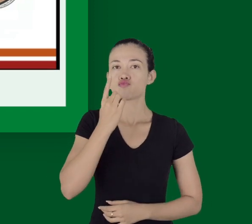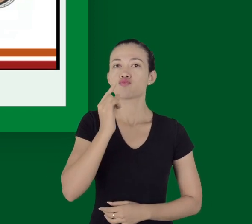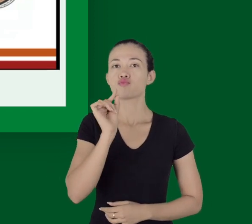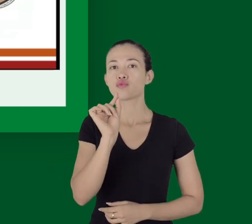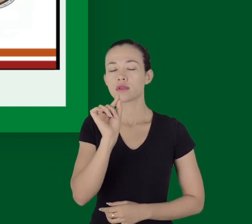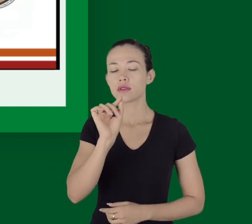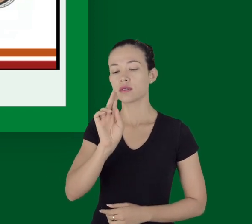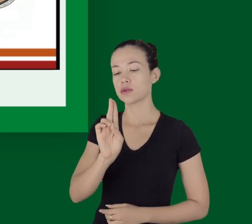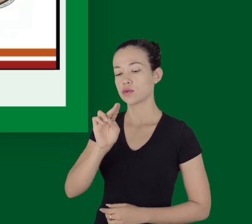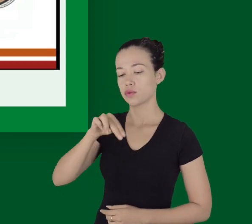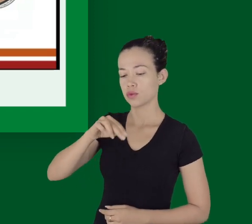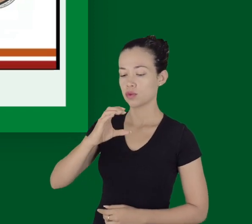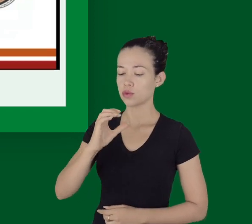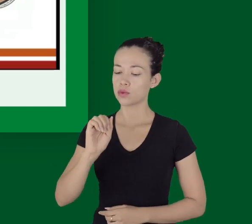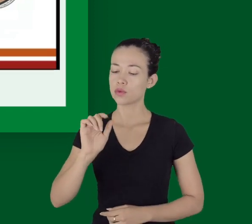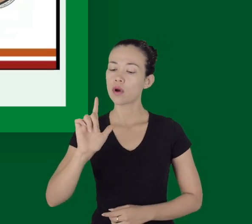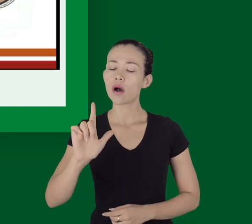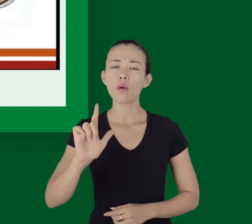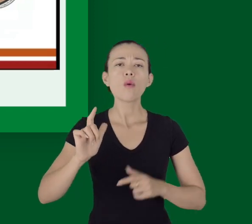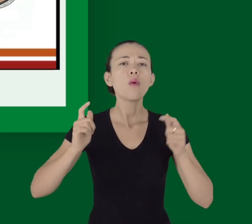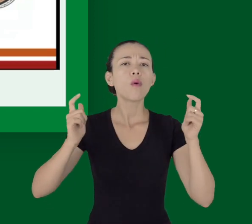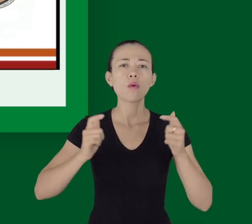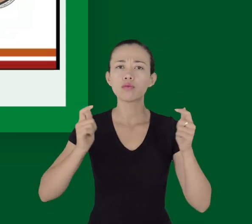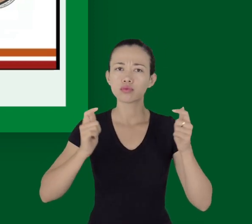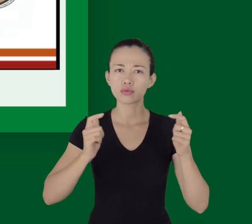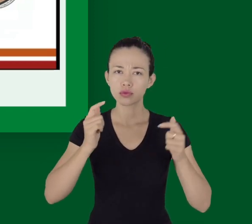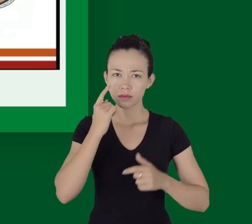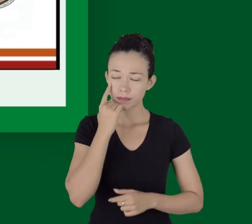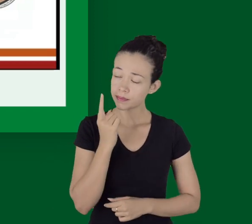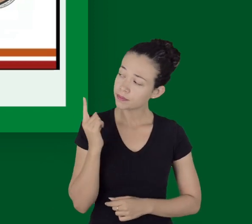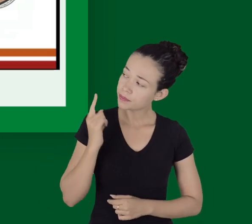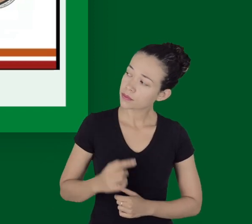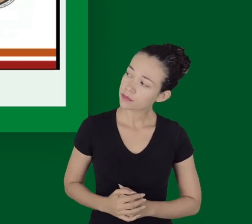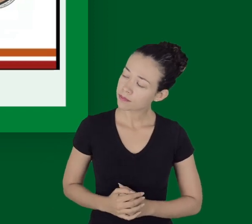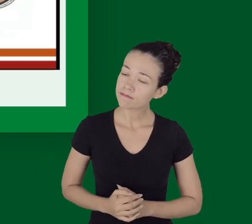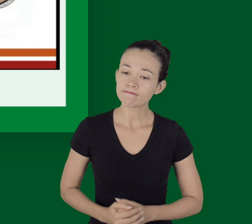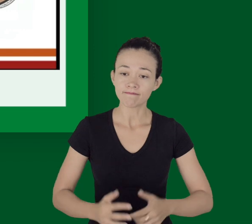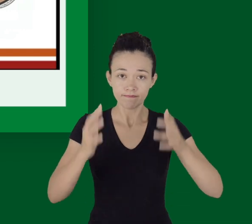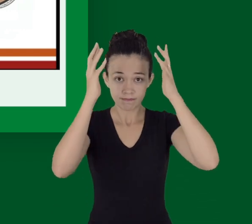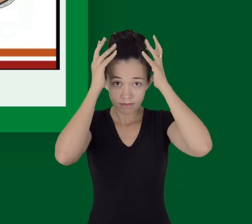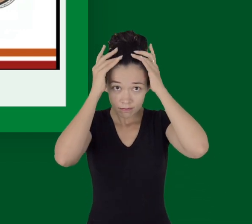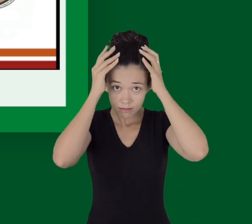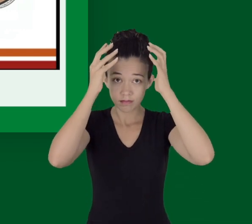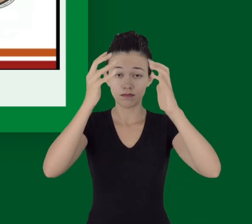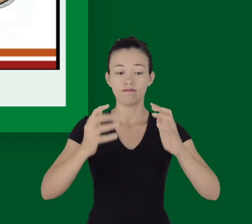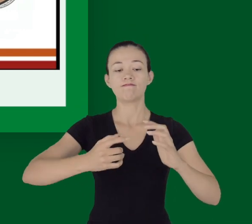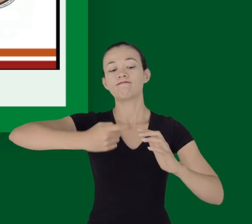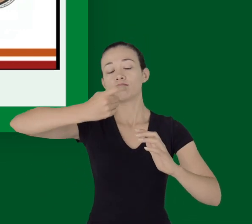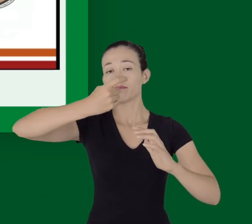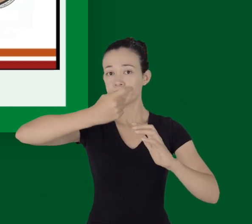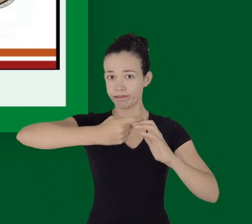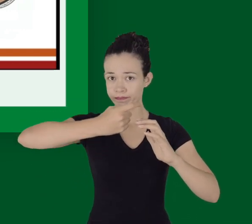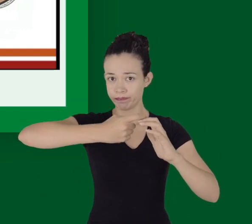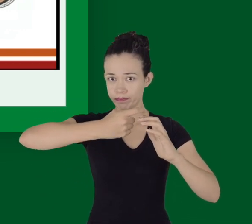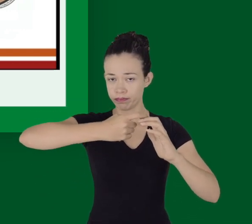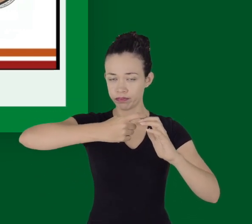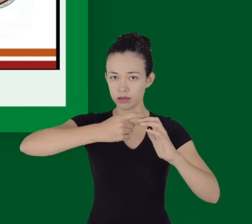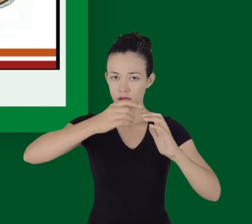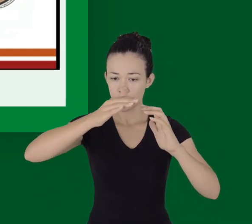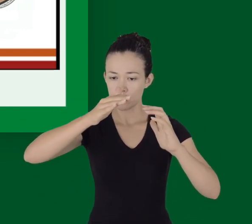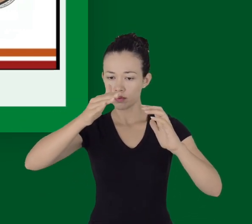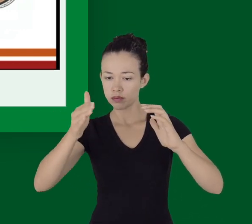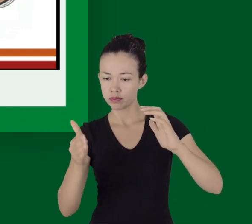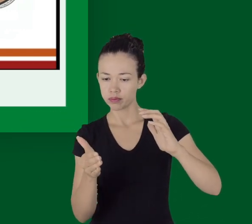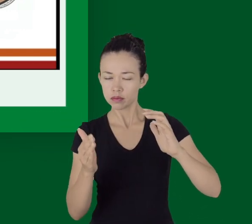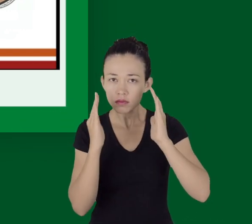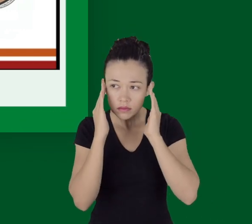O tentório, que é na altura aqui do fechamento da calota craniana, a incisura tentorial, ela